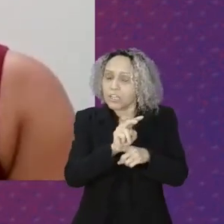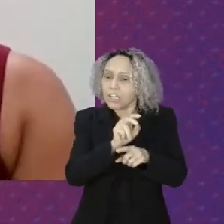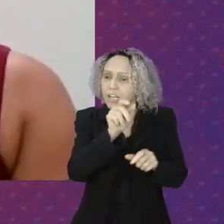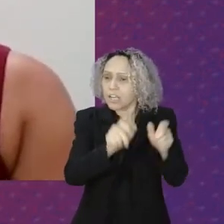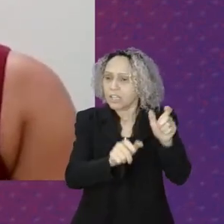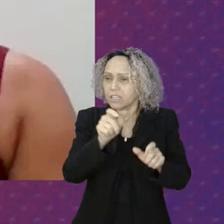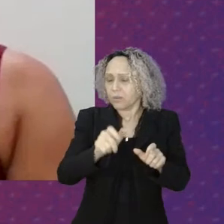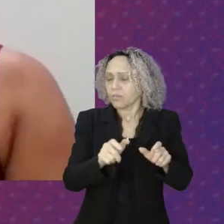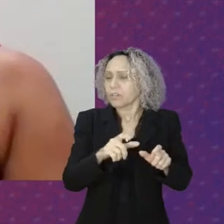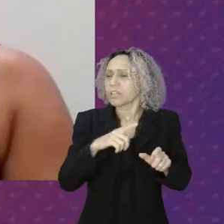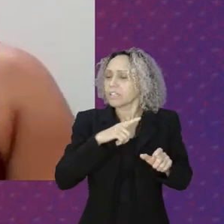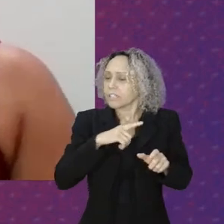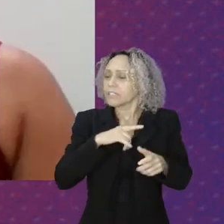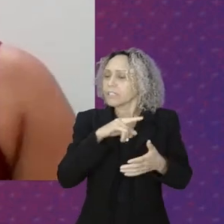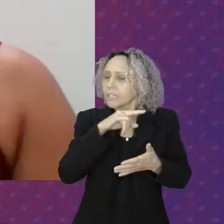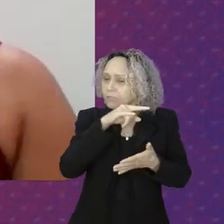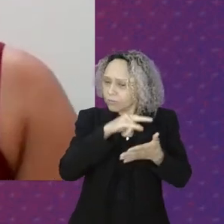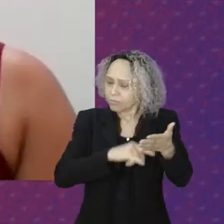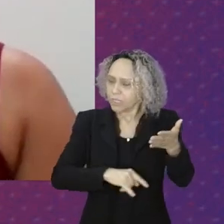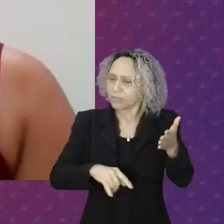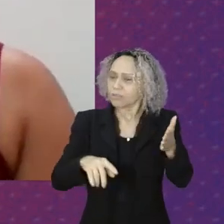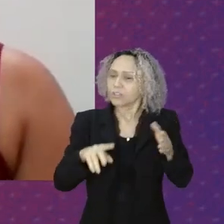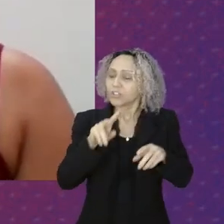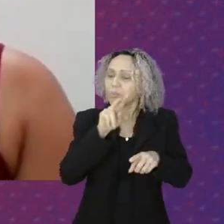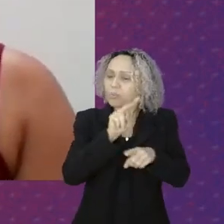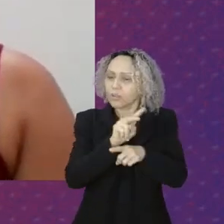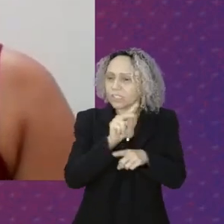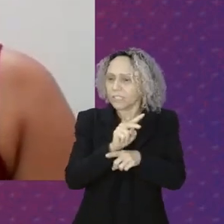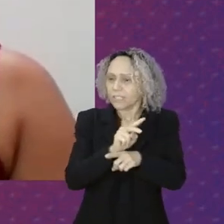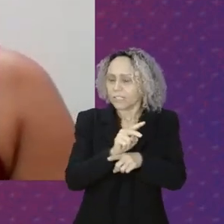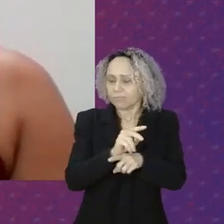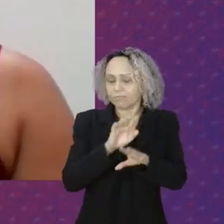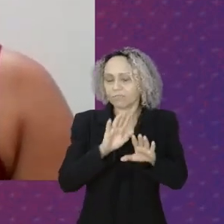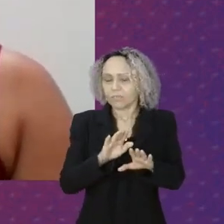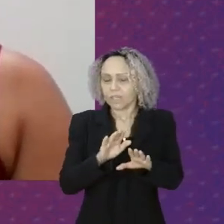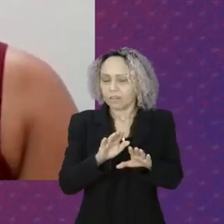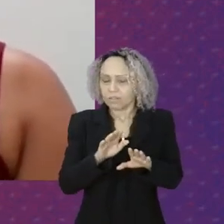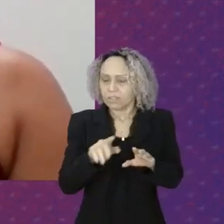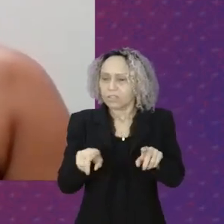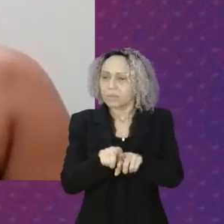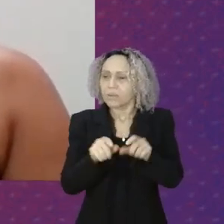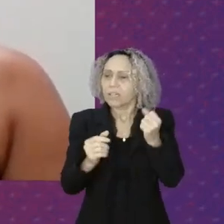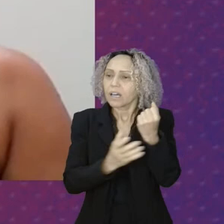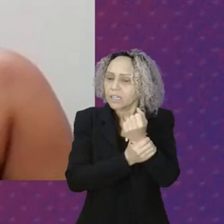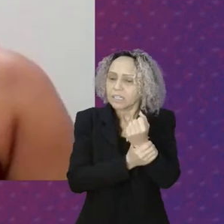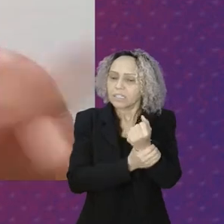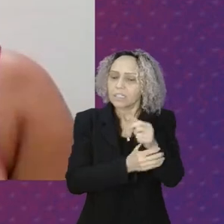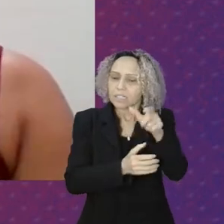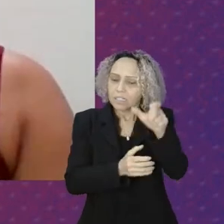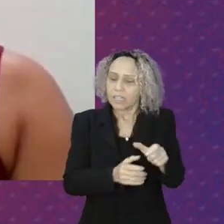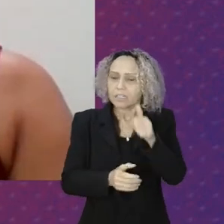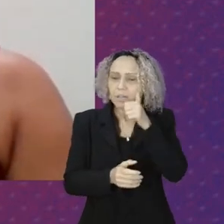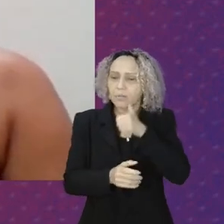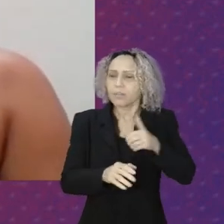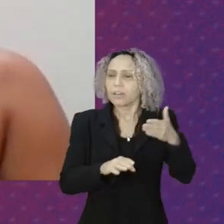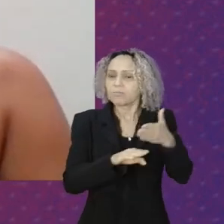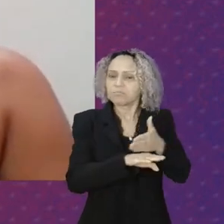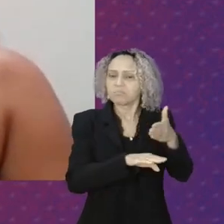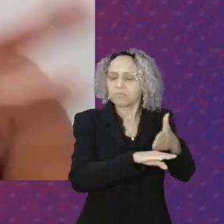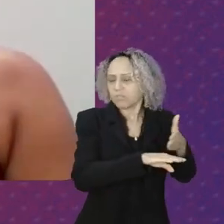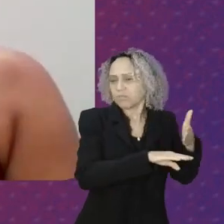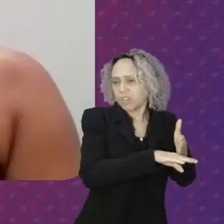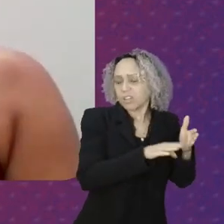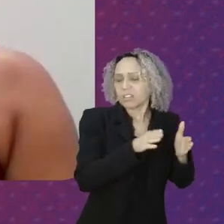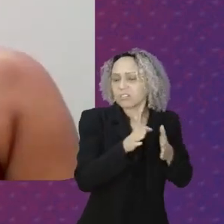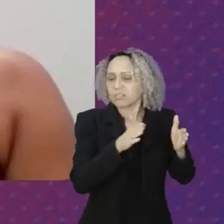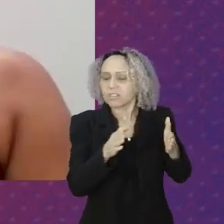acolhimento e de proteção a essa mulher e que acaba garantindo que ela tenha acesso, inclusive, a vários serviços do município, assistência social,